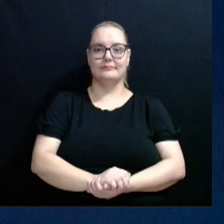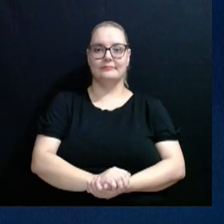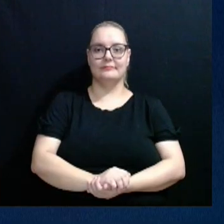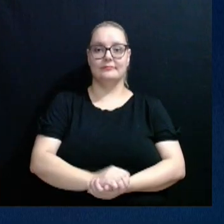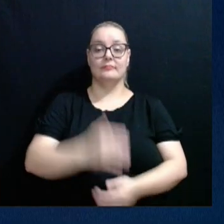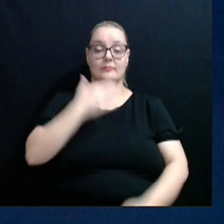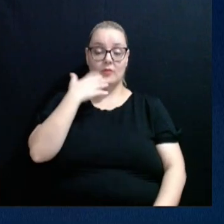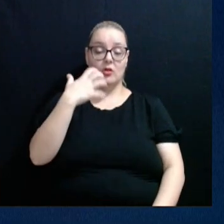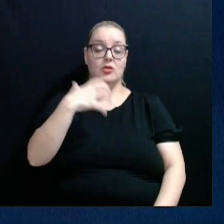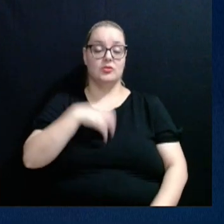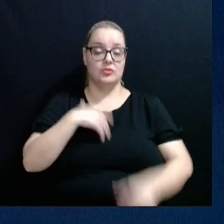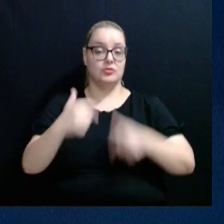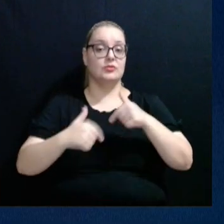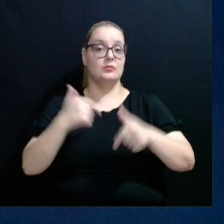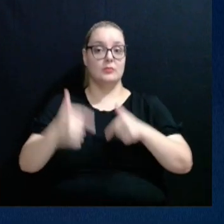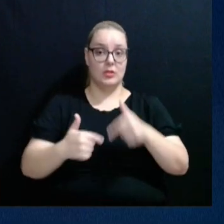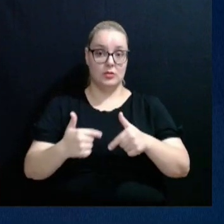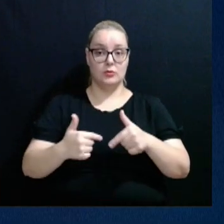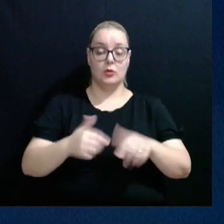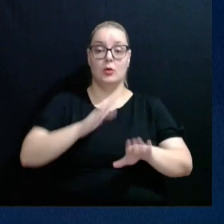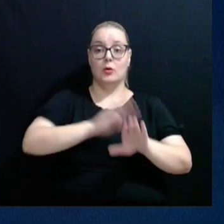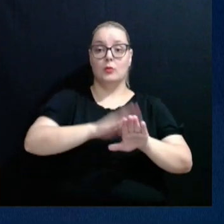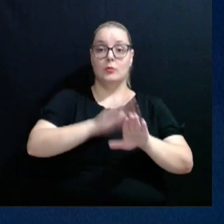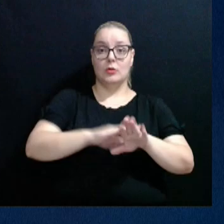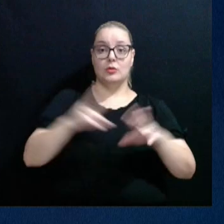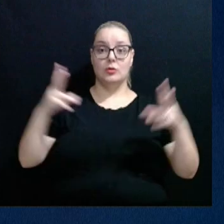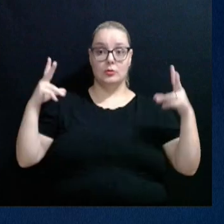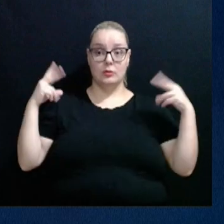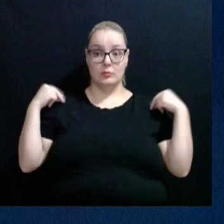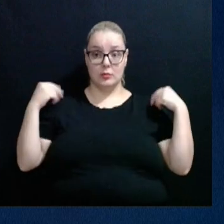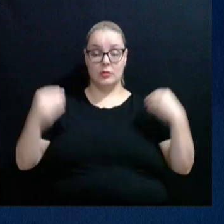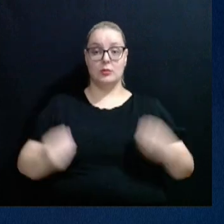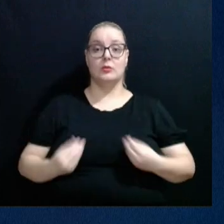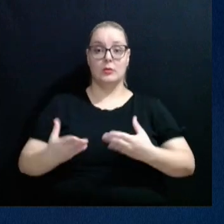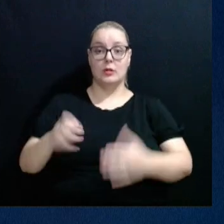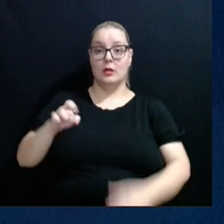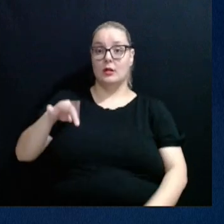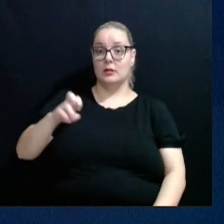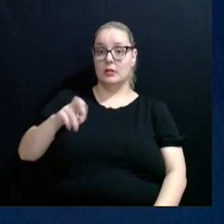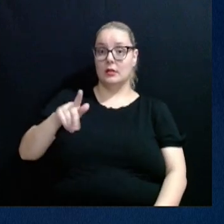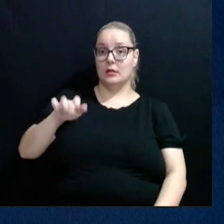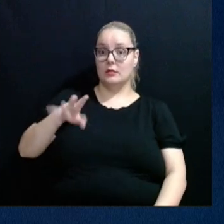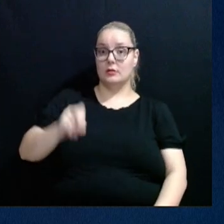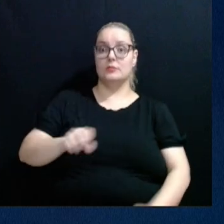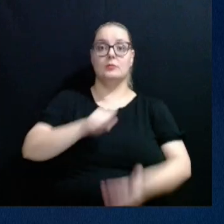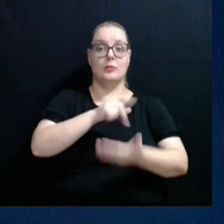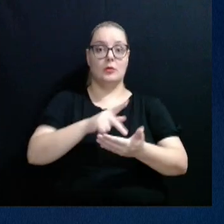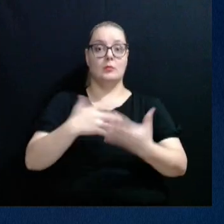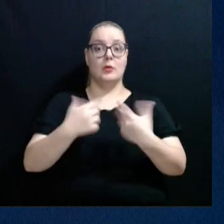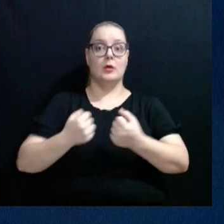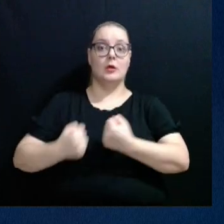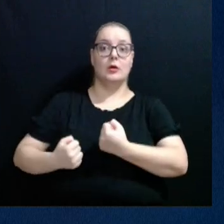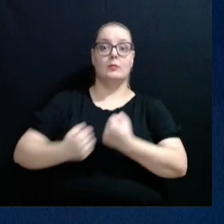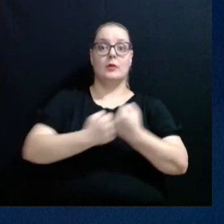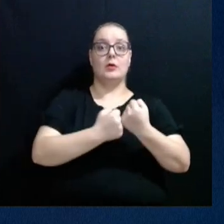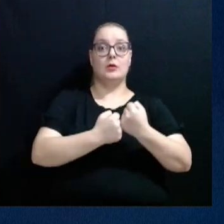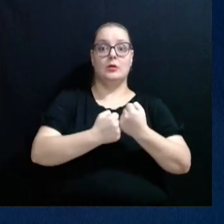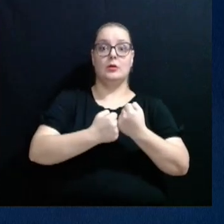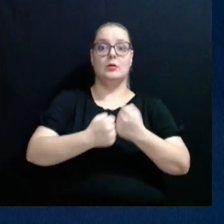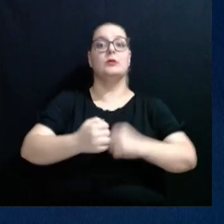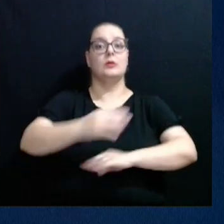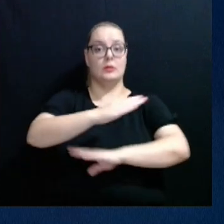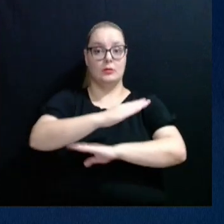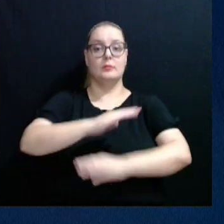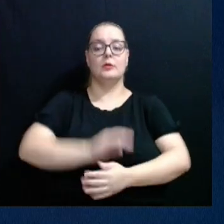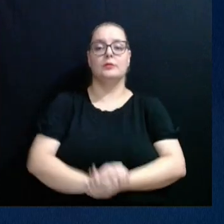trabalho. Medidas para motoristas e entregadores por aplicativo ganham apoio da Câmara de Campinas.